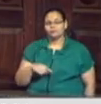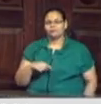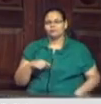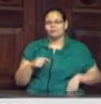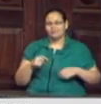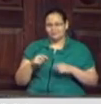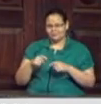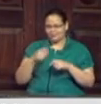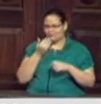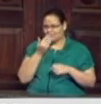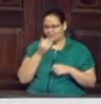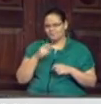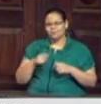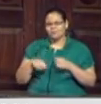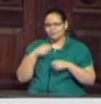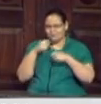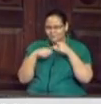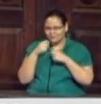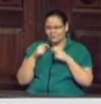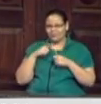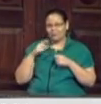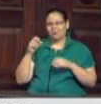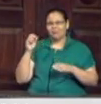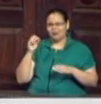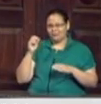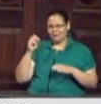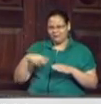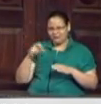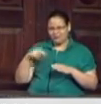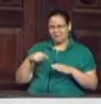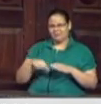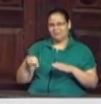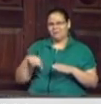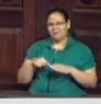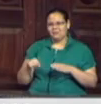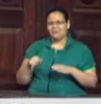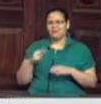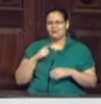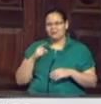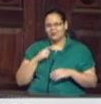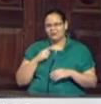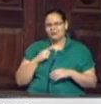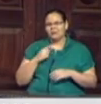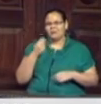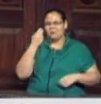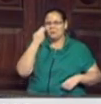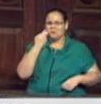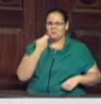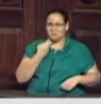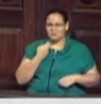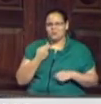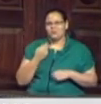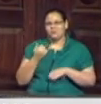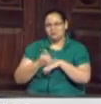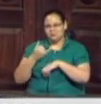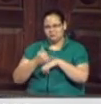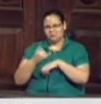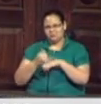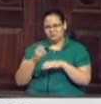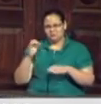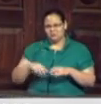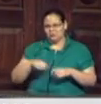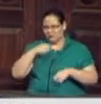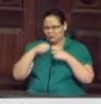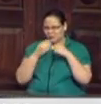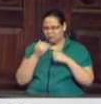com veneno, com pedaços de gilete. Eu fiz agora um